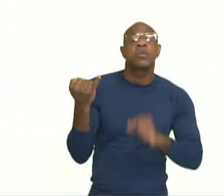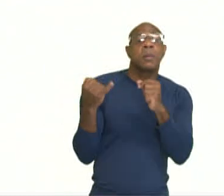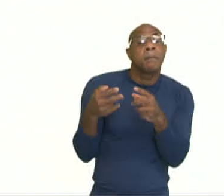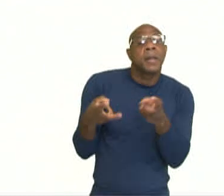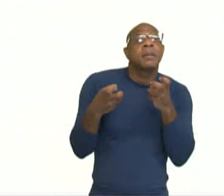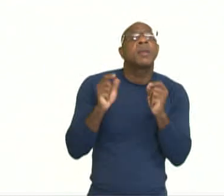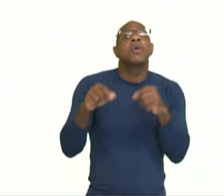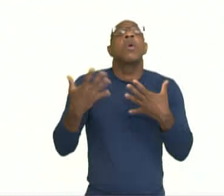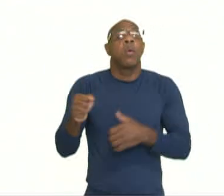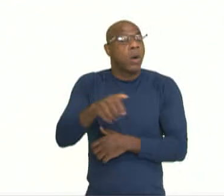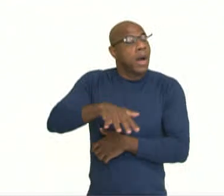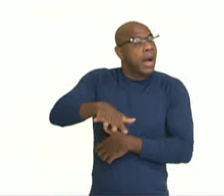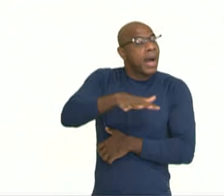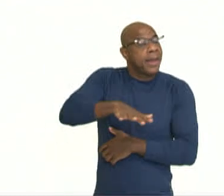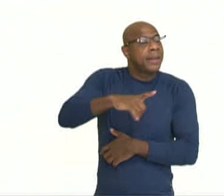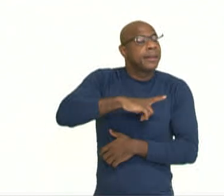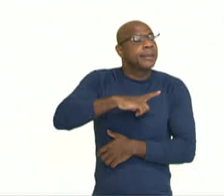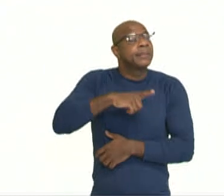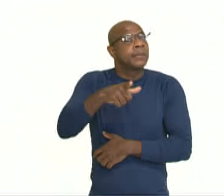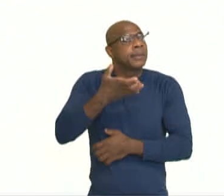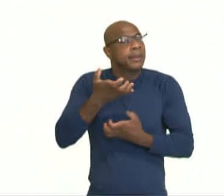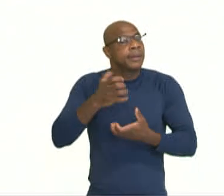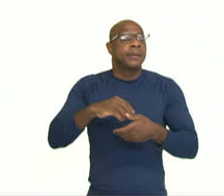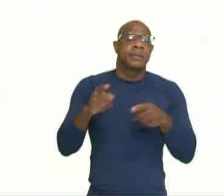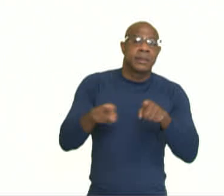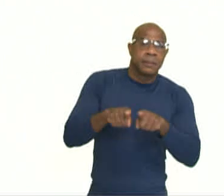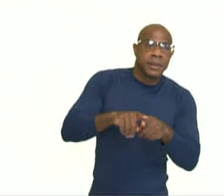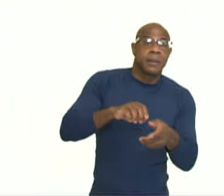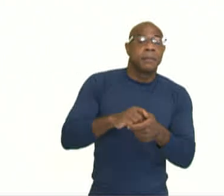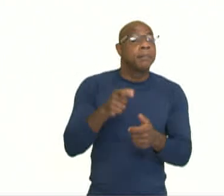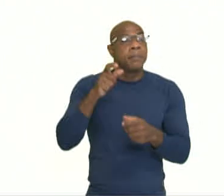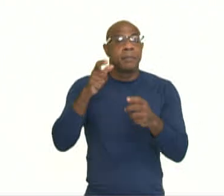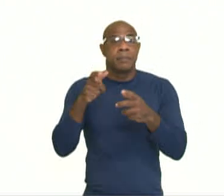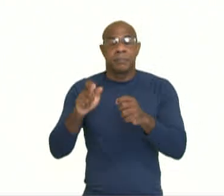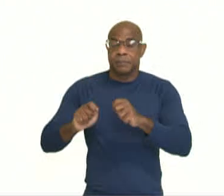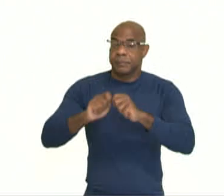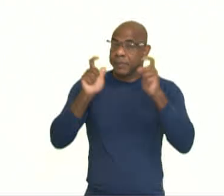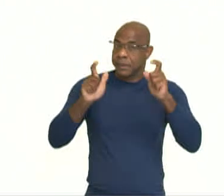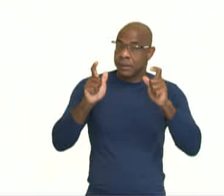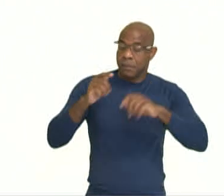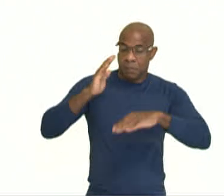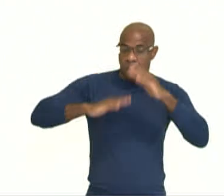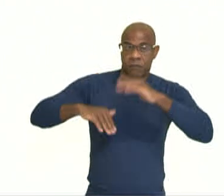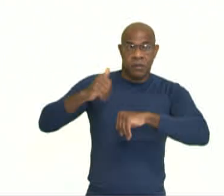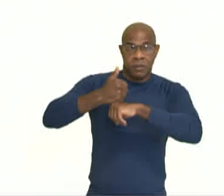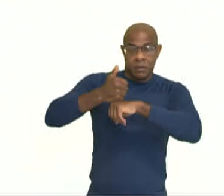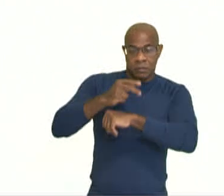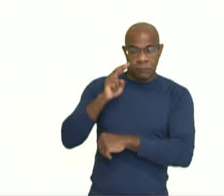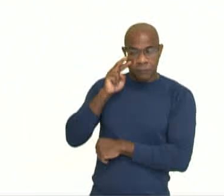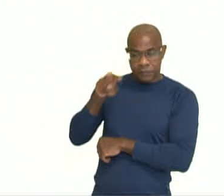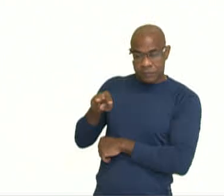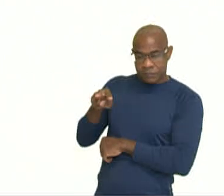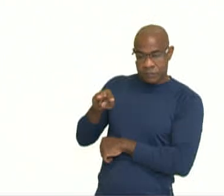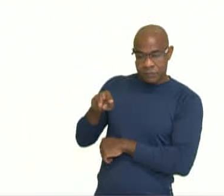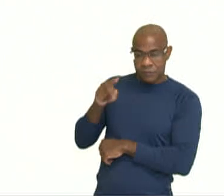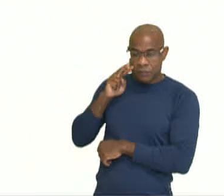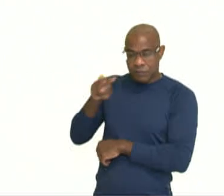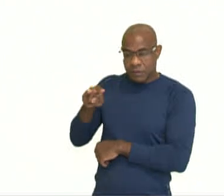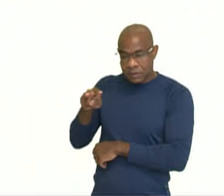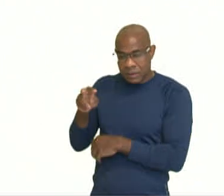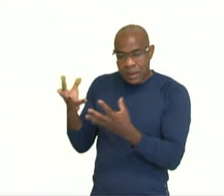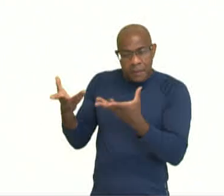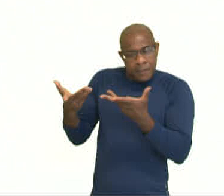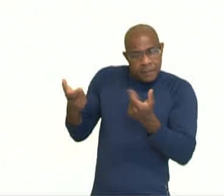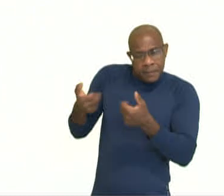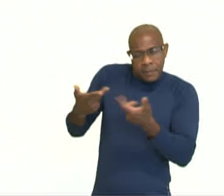perceber em qual área ela está. Prestamos atenção em uma profissão e vemos certo glamour nela,